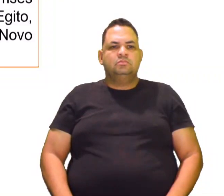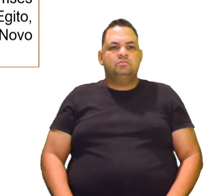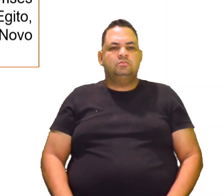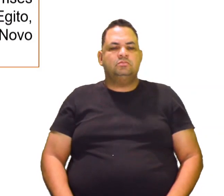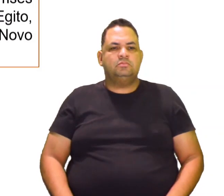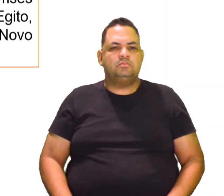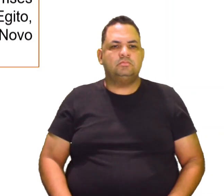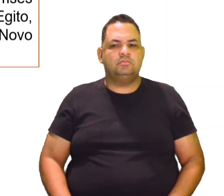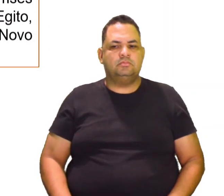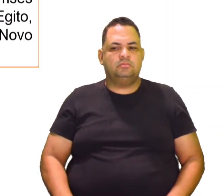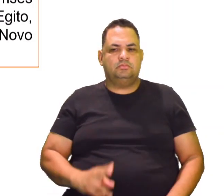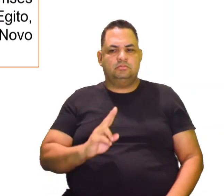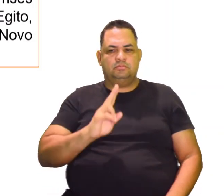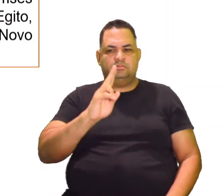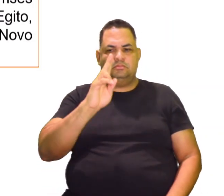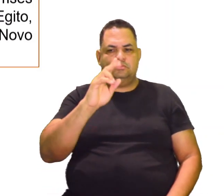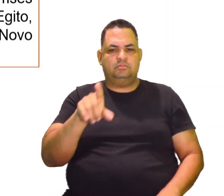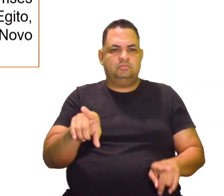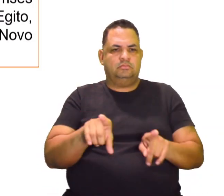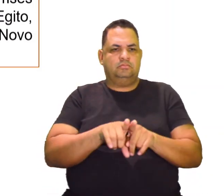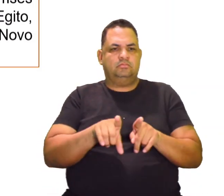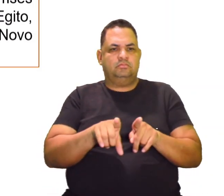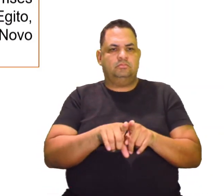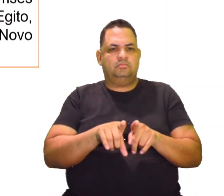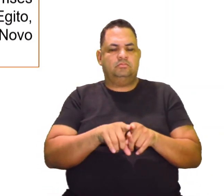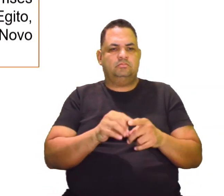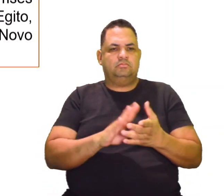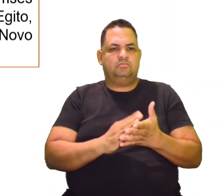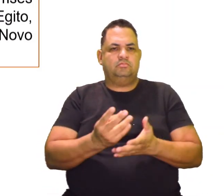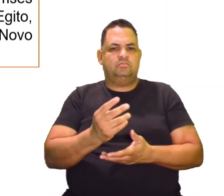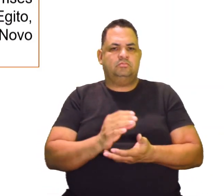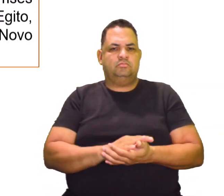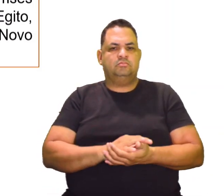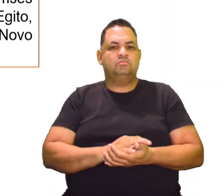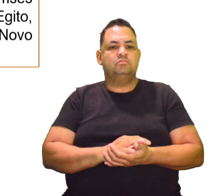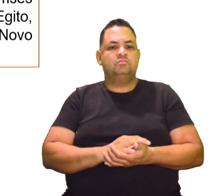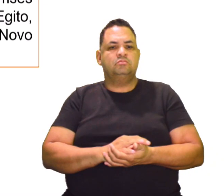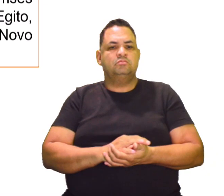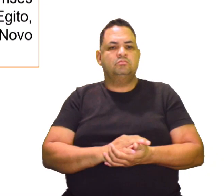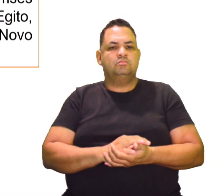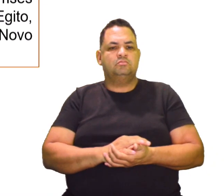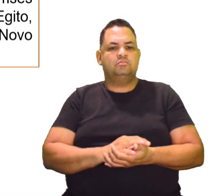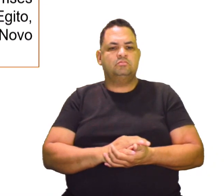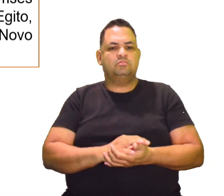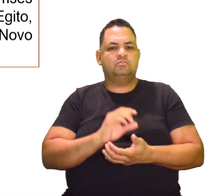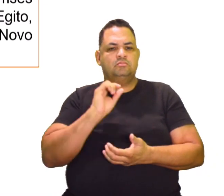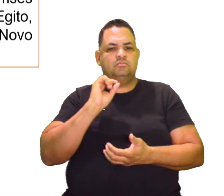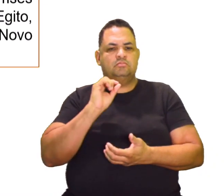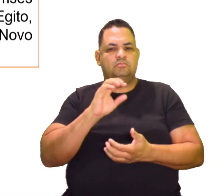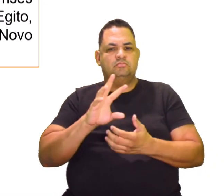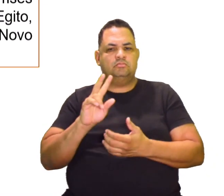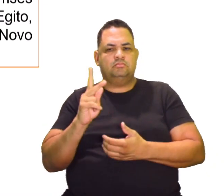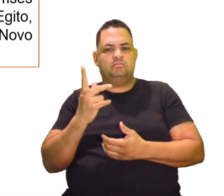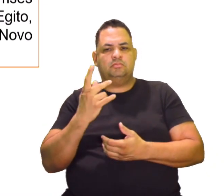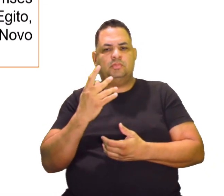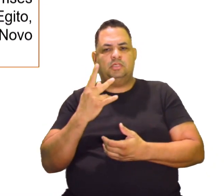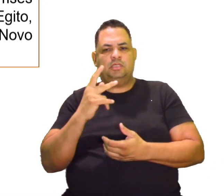Seguindo aqui, vamos falar um pouco então sobre, né, os